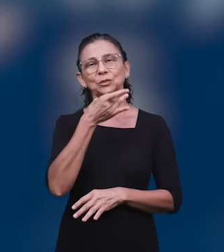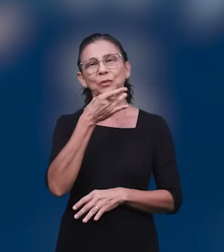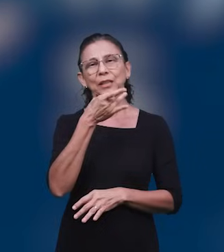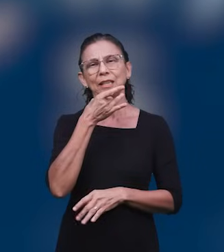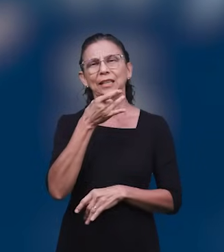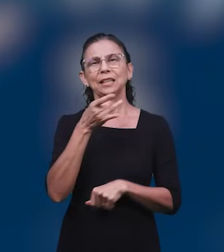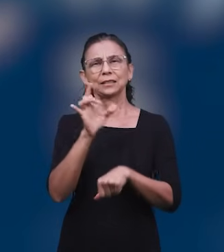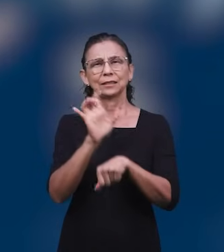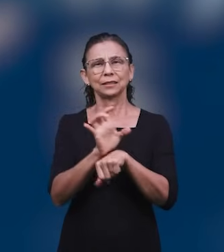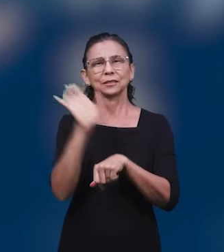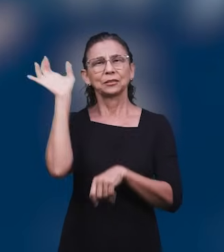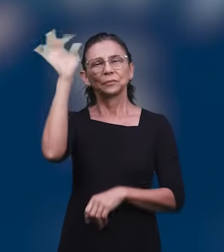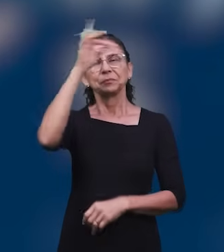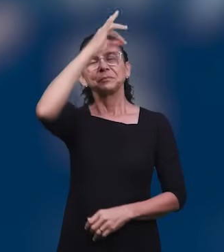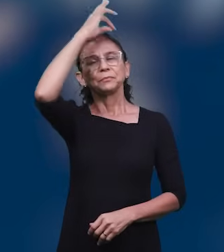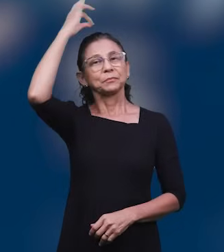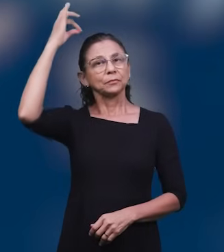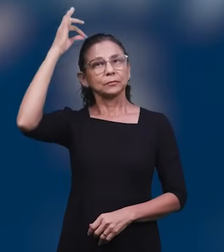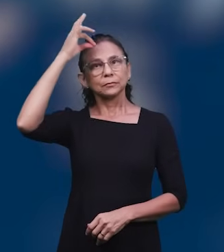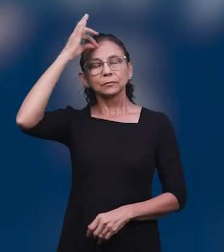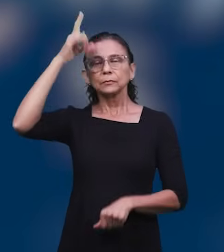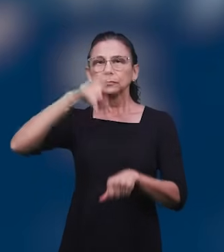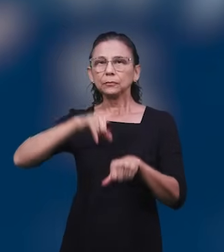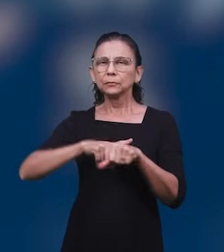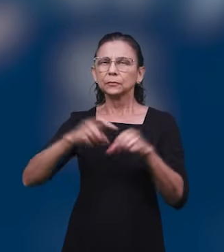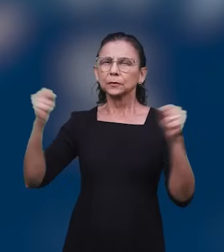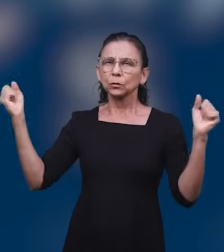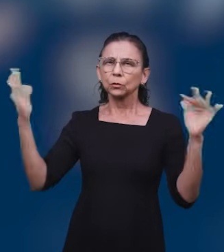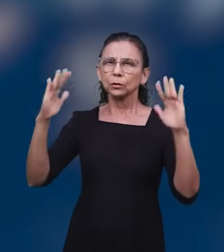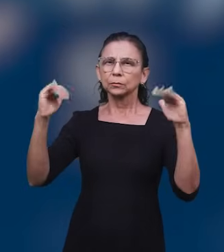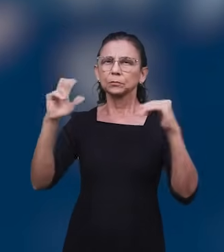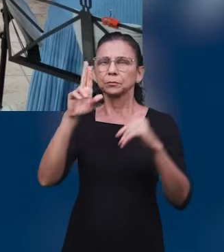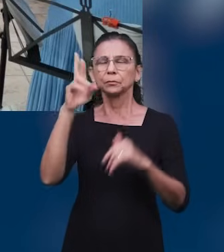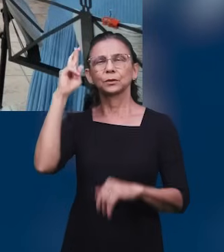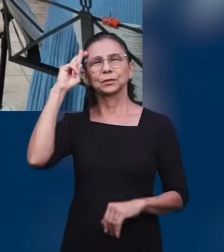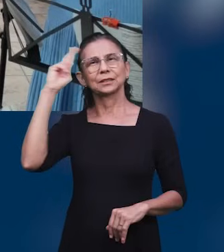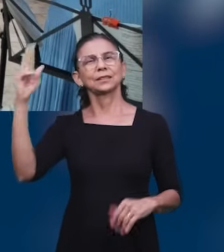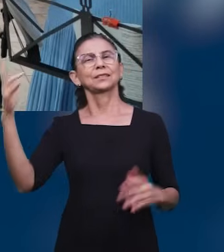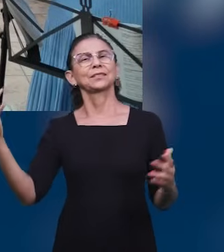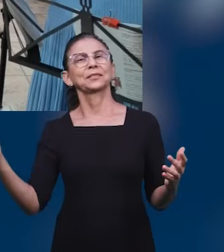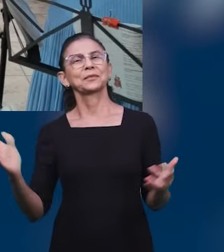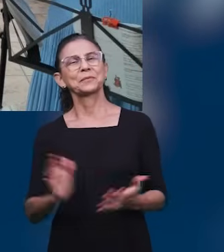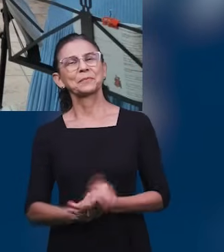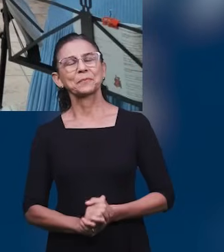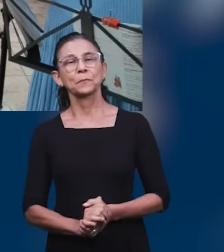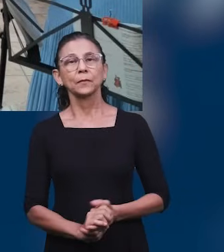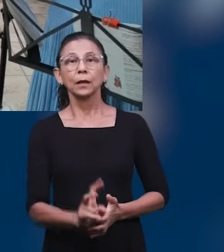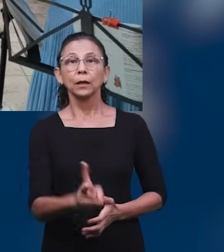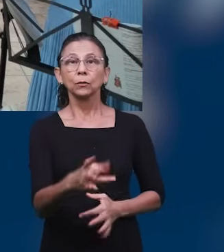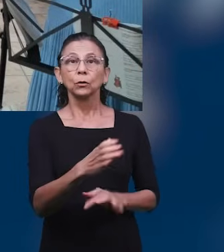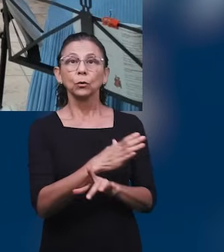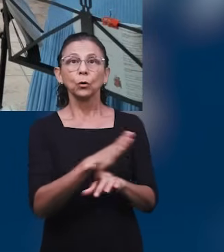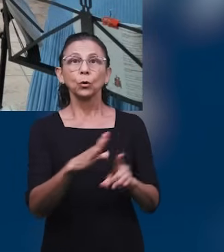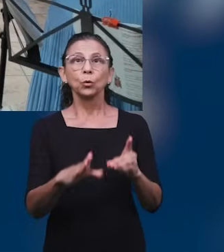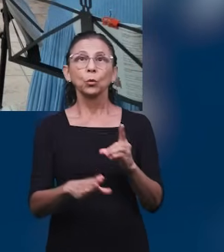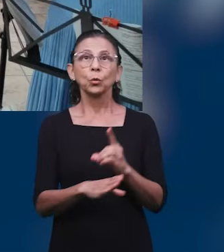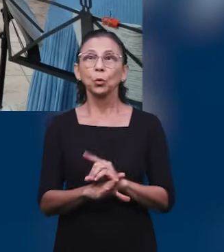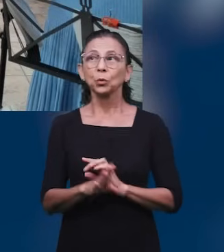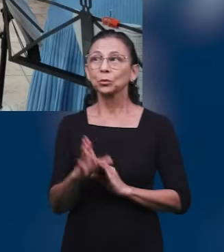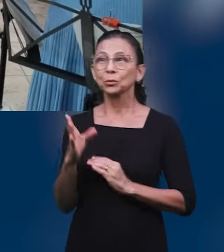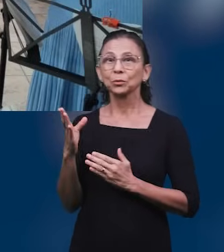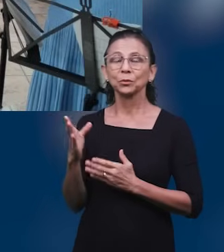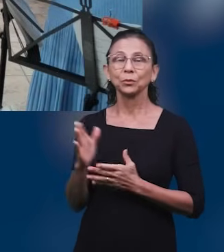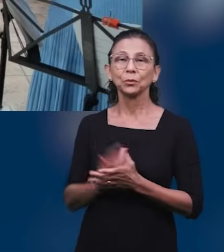aqui fica aqui no estado do Espírito Santo. É um momento de glorificação ao Senhor. Glória a Deus! Também houve um culto de ordenação na